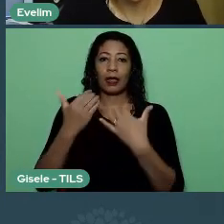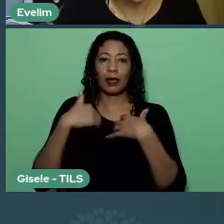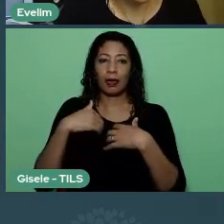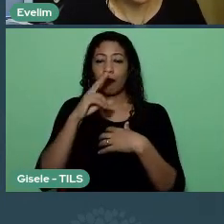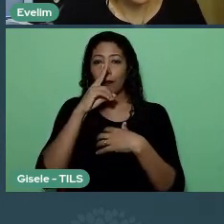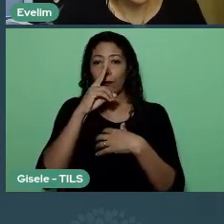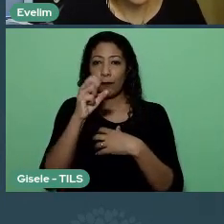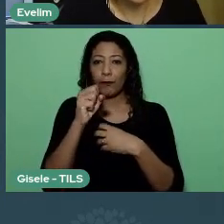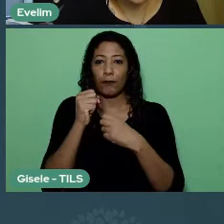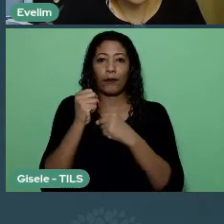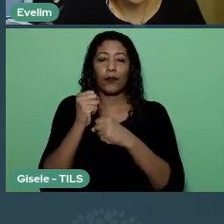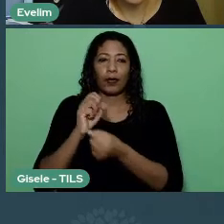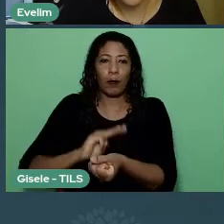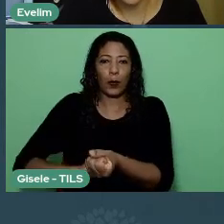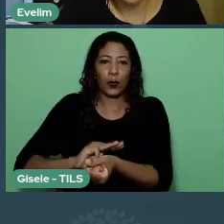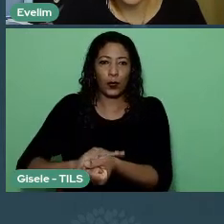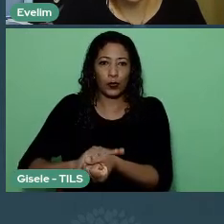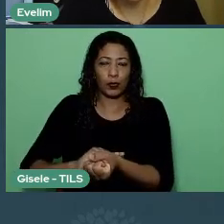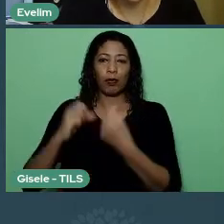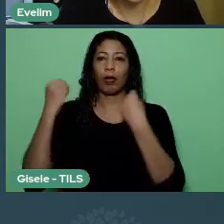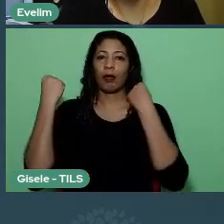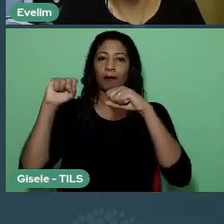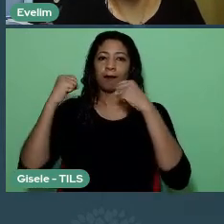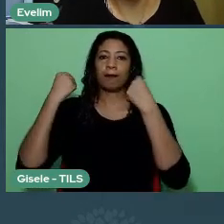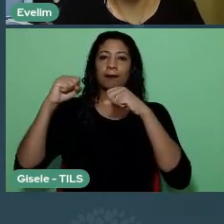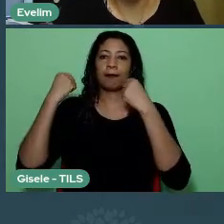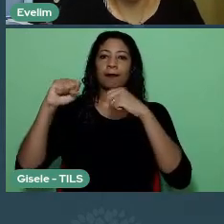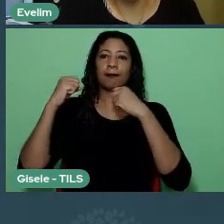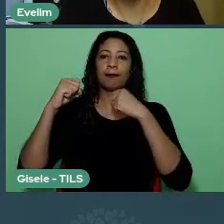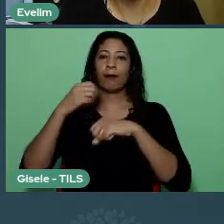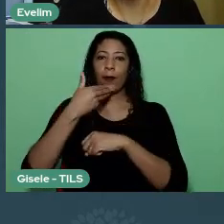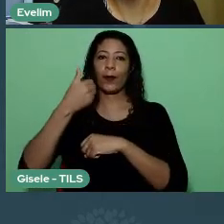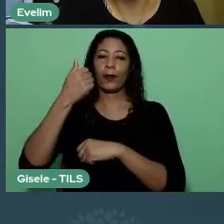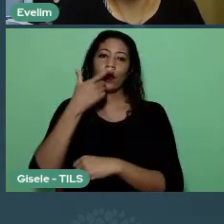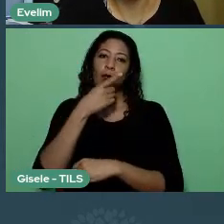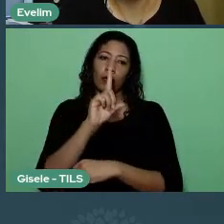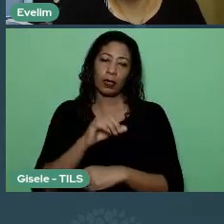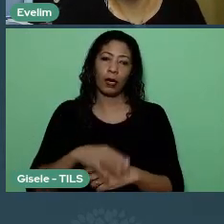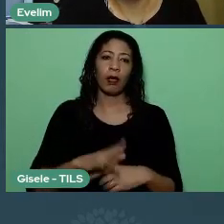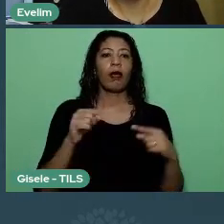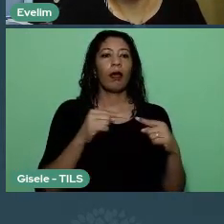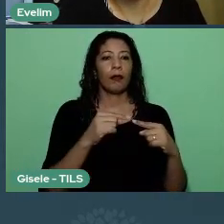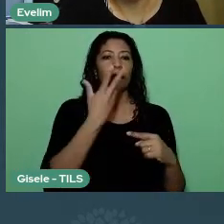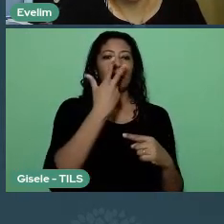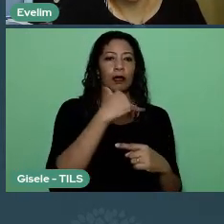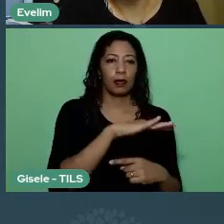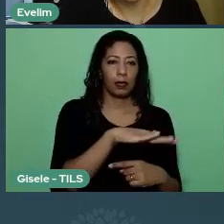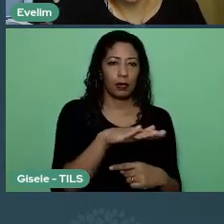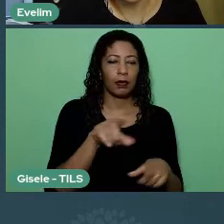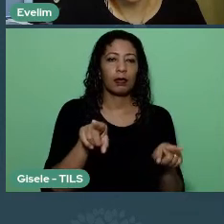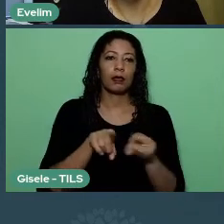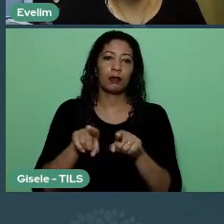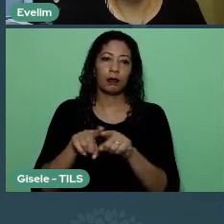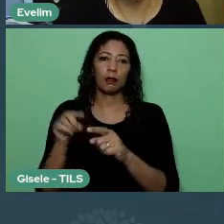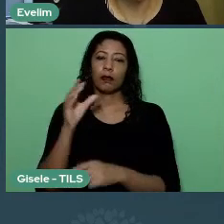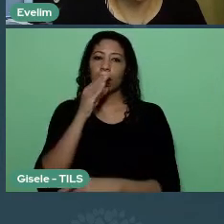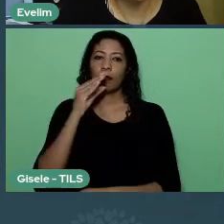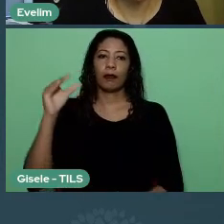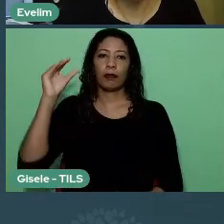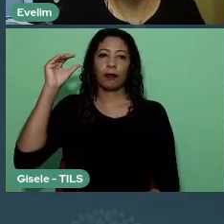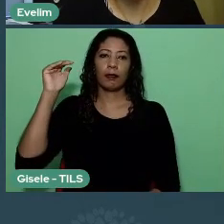e melhorar a capacidade de exercício. Isso serve tanto para a população infantil quanto para a população adulta.